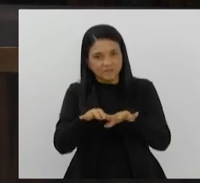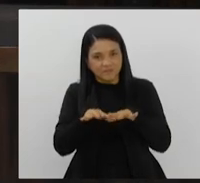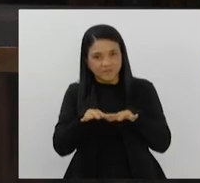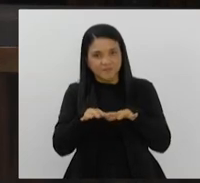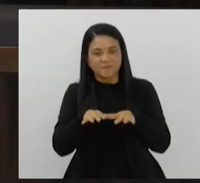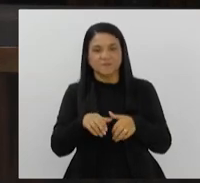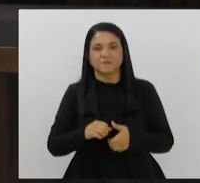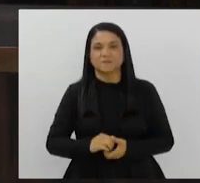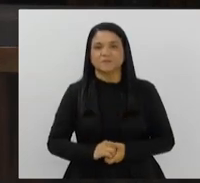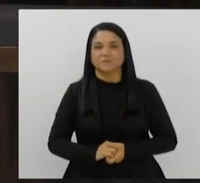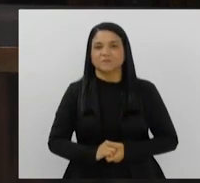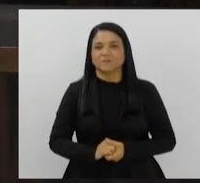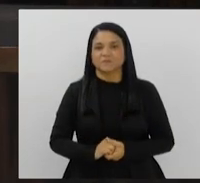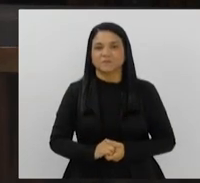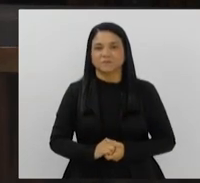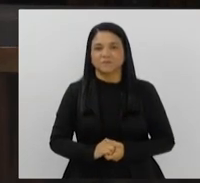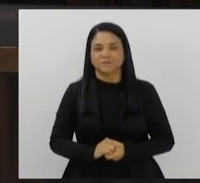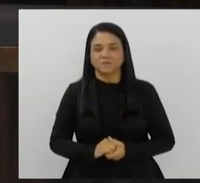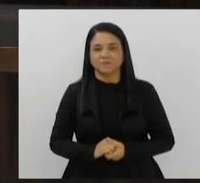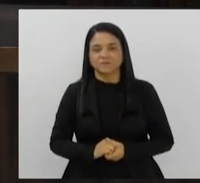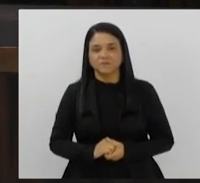sessão.